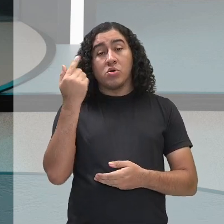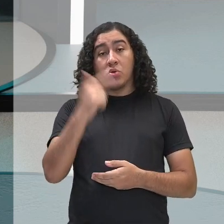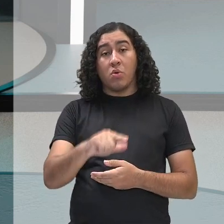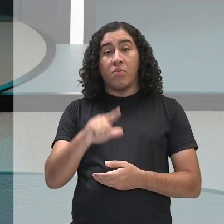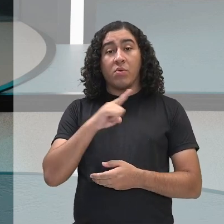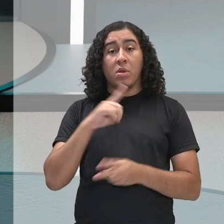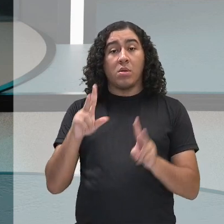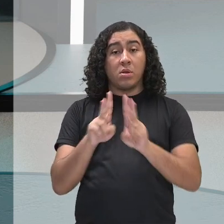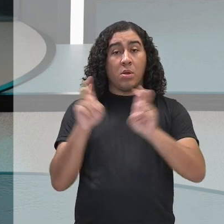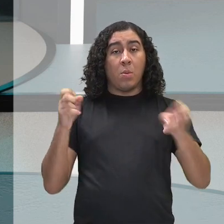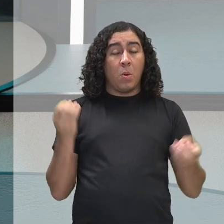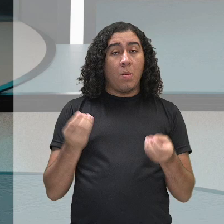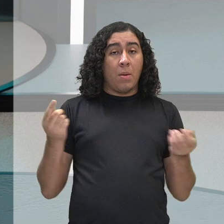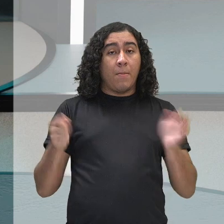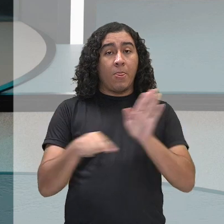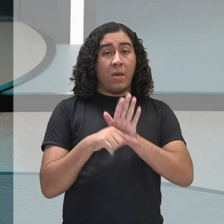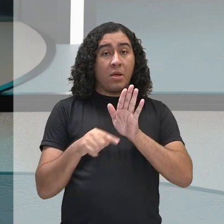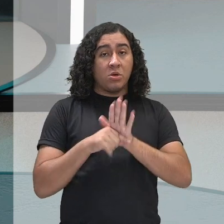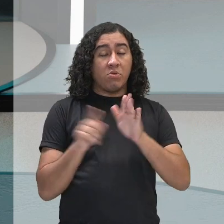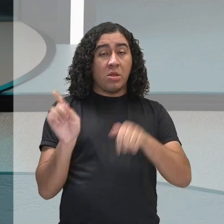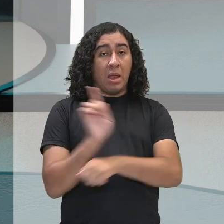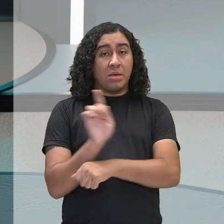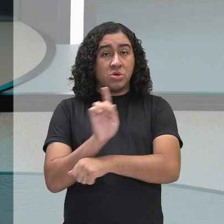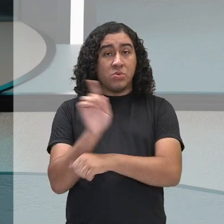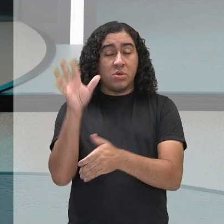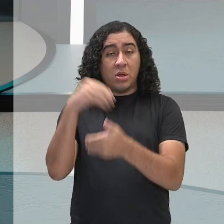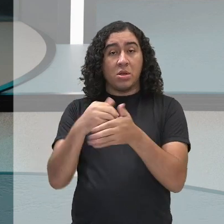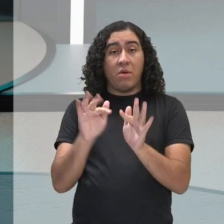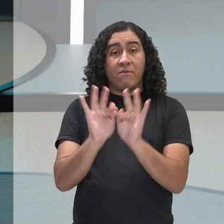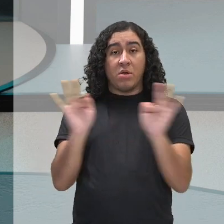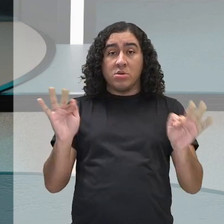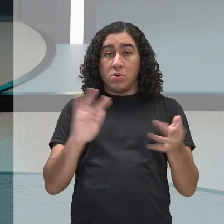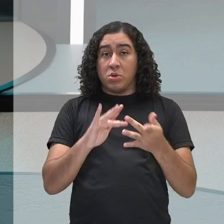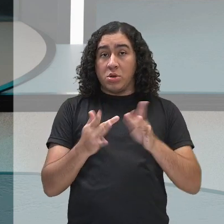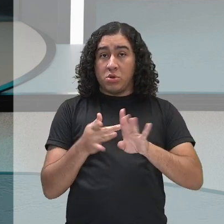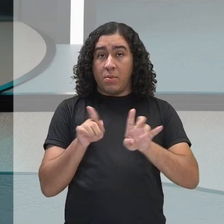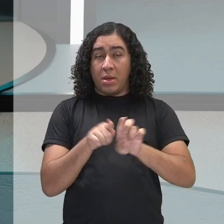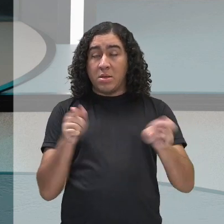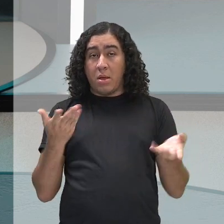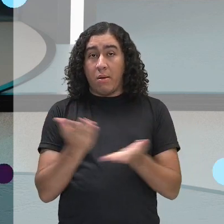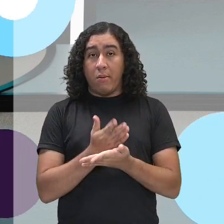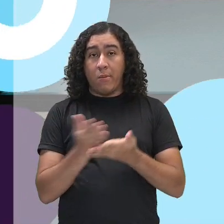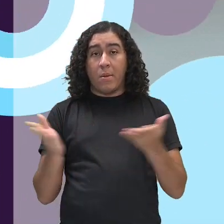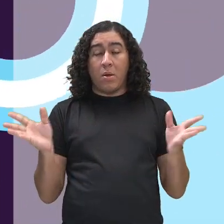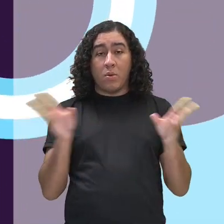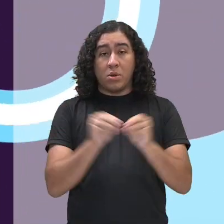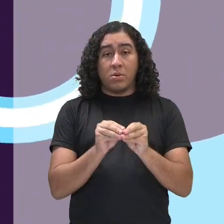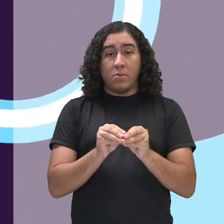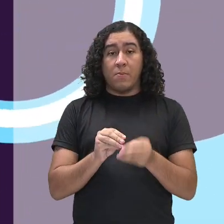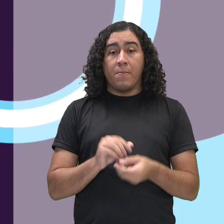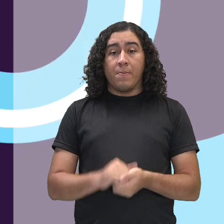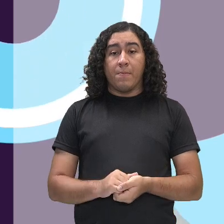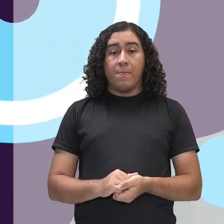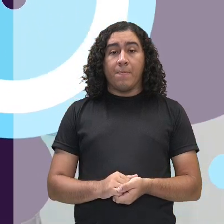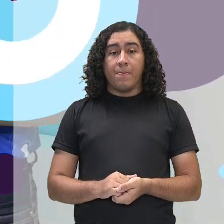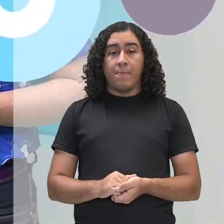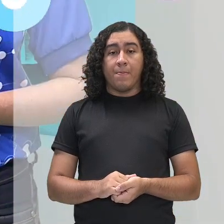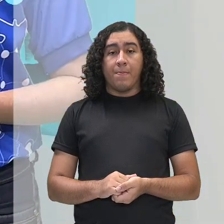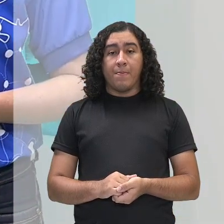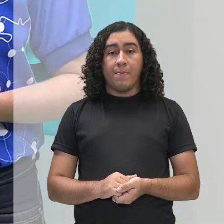a forma negativa do singular, só que algumas na forma contraída. Acompanhe.